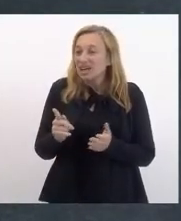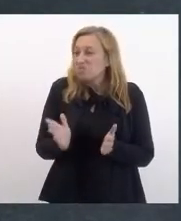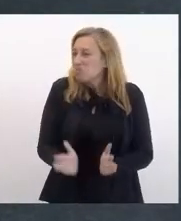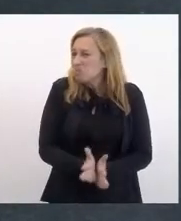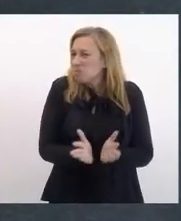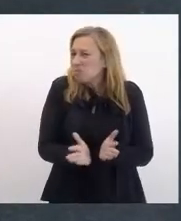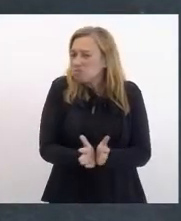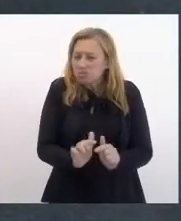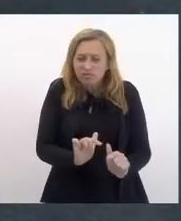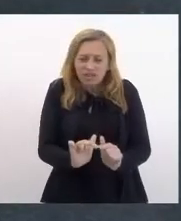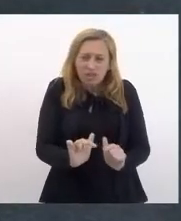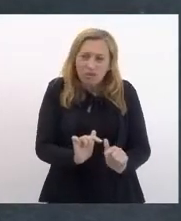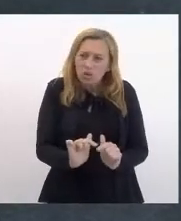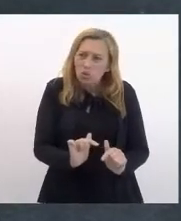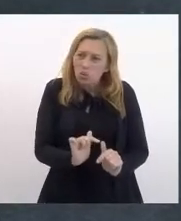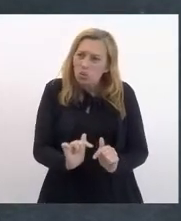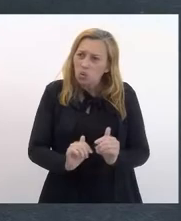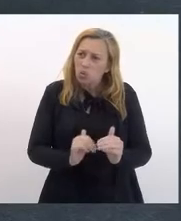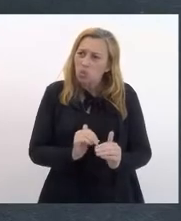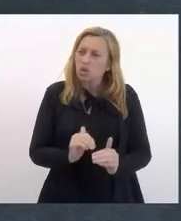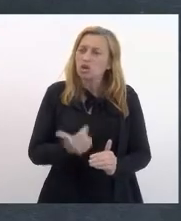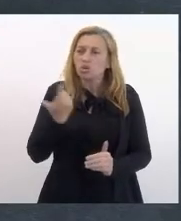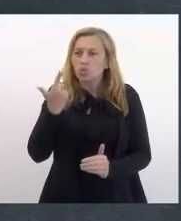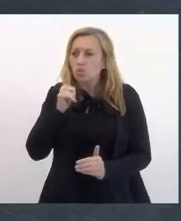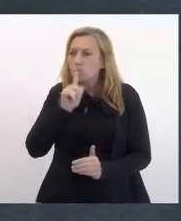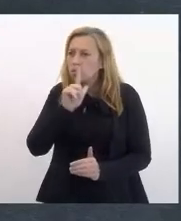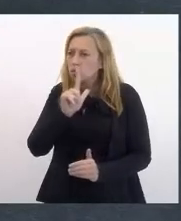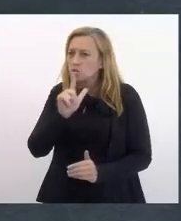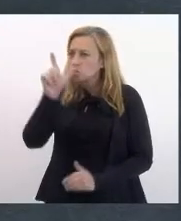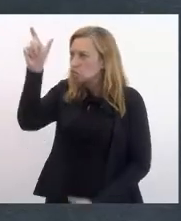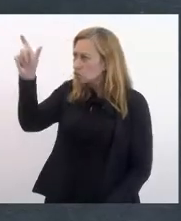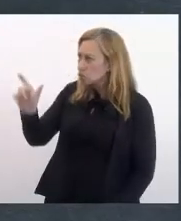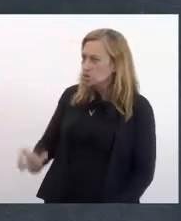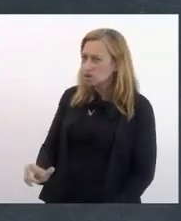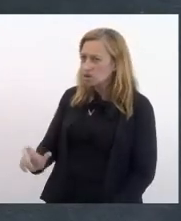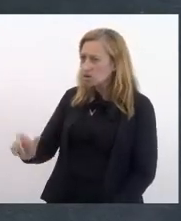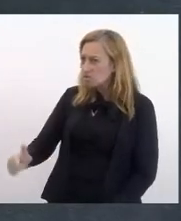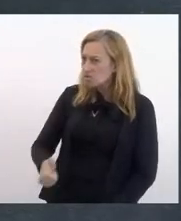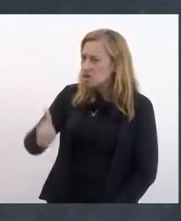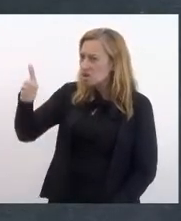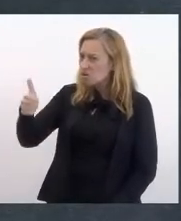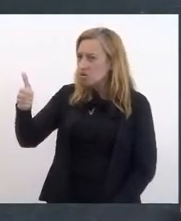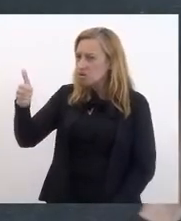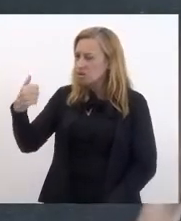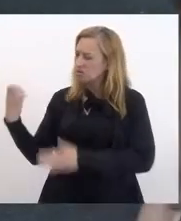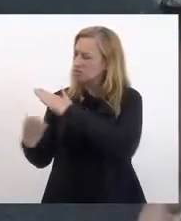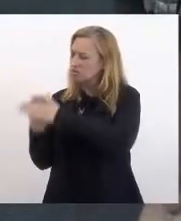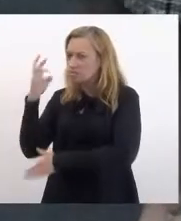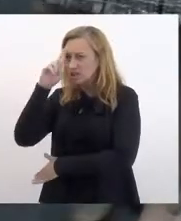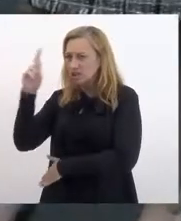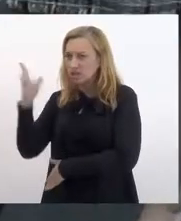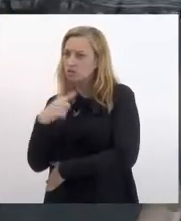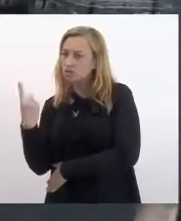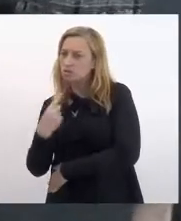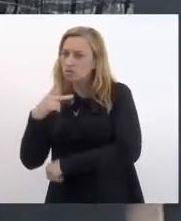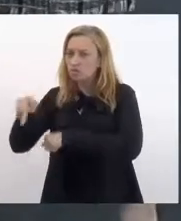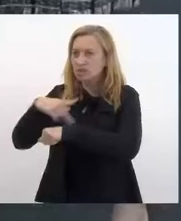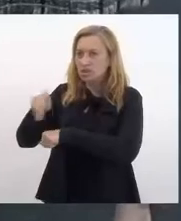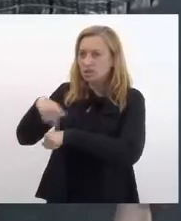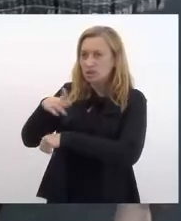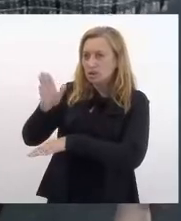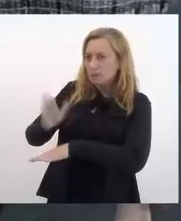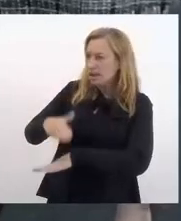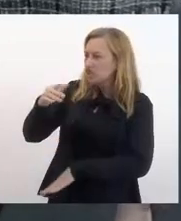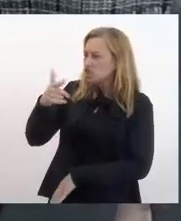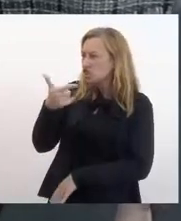da meritocracia, conseguiu ser um dos maiores empresários do nosso país, gerador de mais de 20